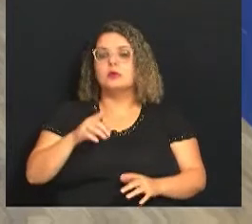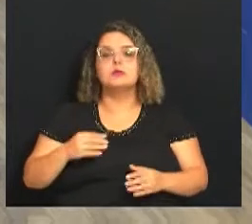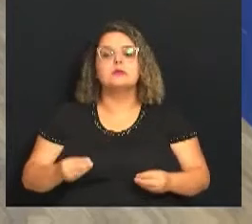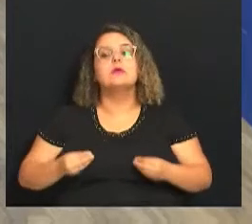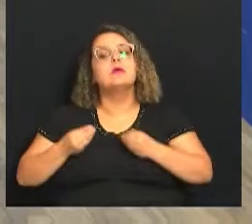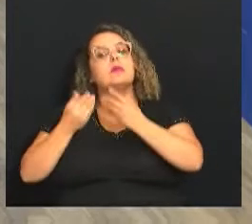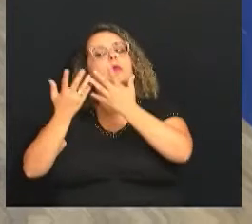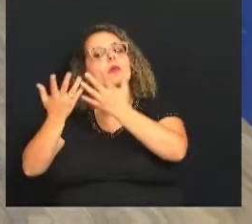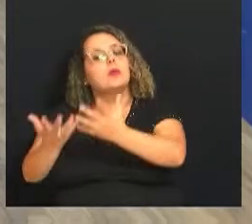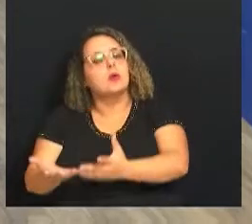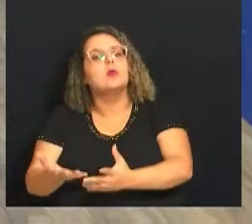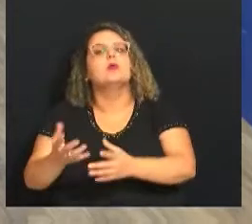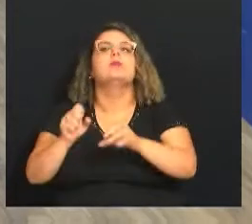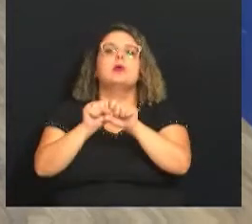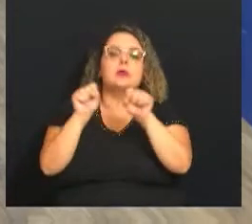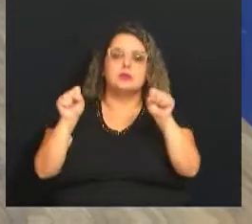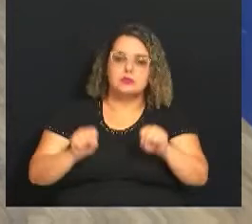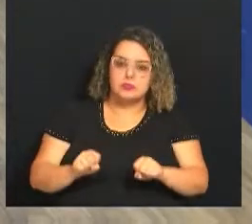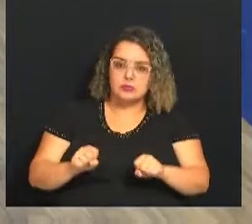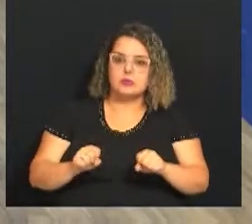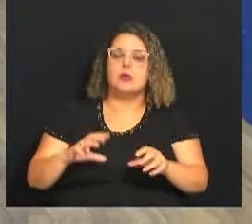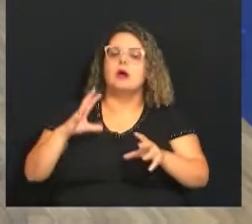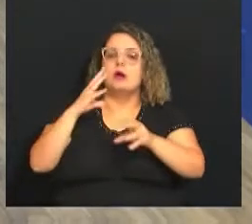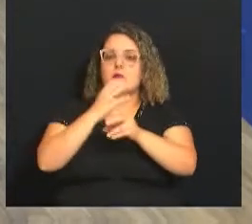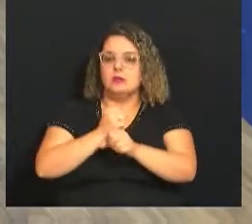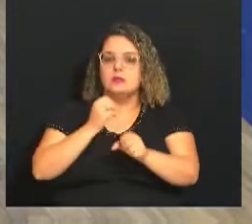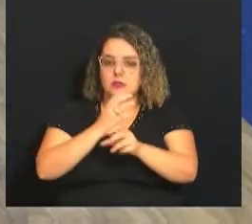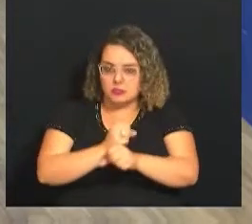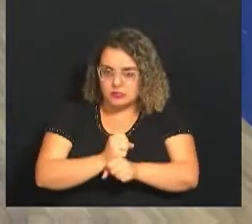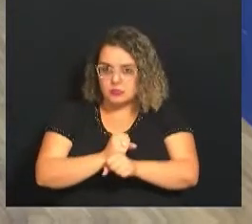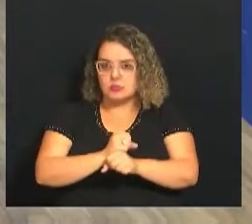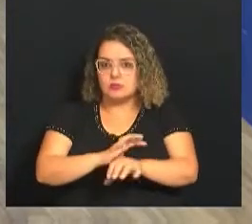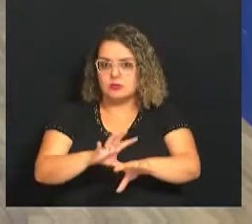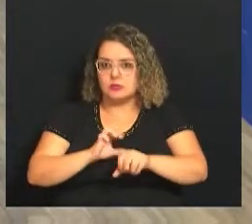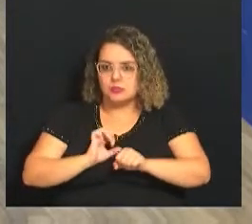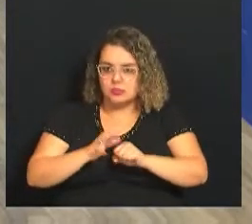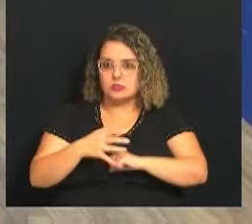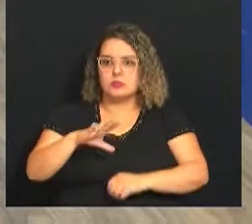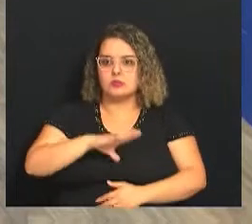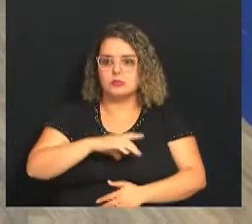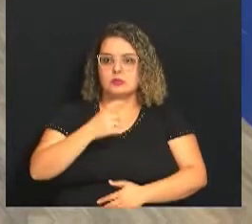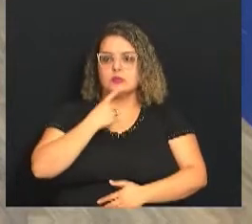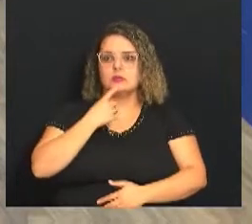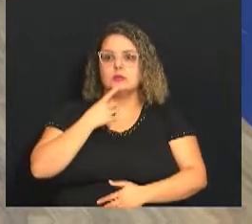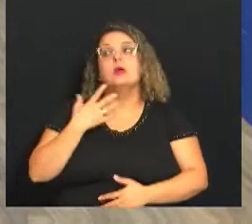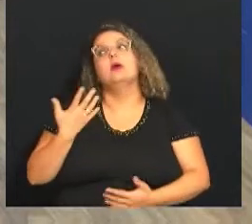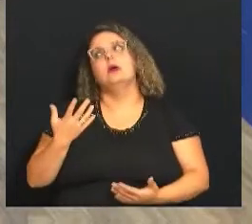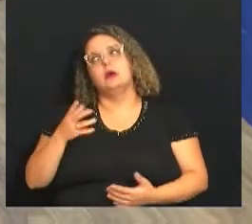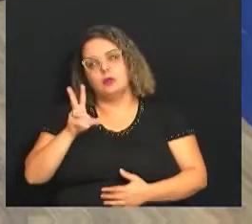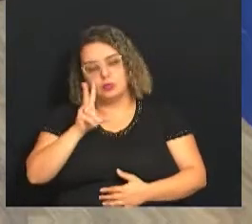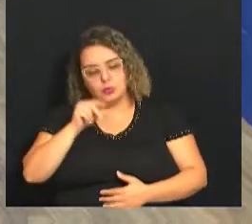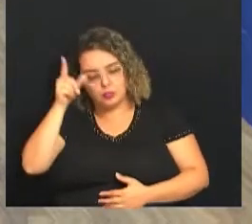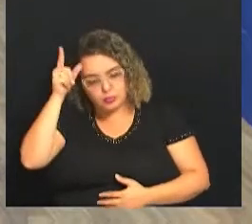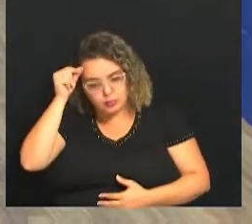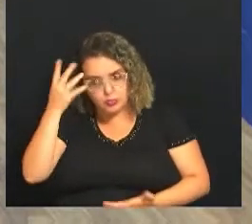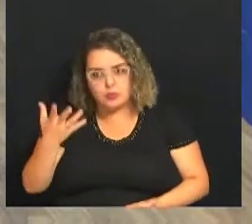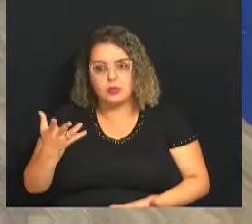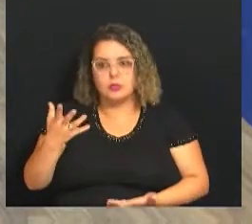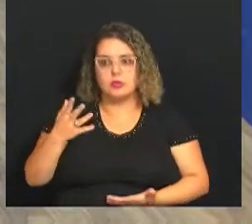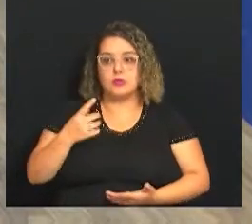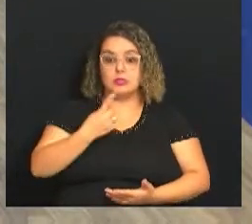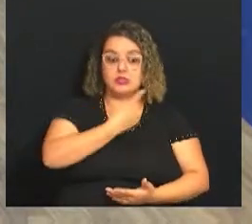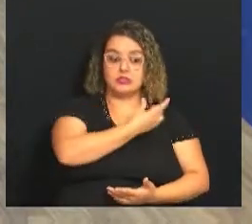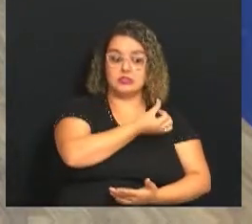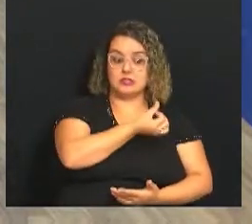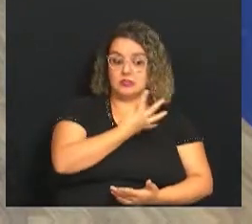exportados para o sistema que contabiliza os casos aqui na cidade de Campinas. Então, tem essa explicação, então, deste salto, né, de 164